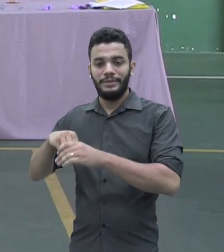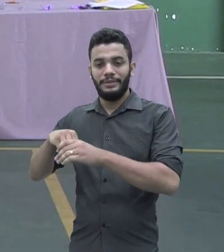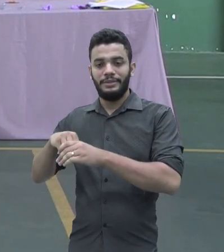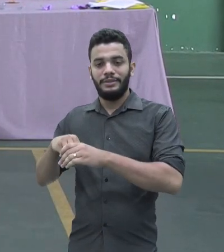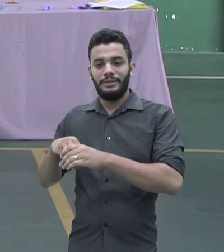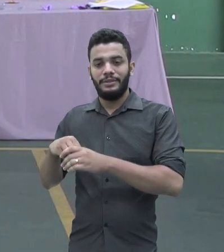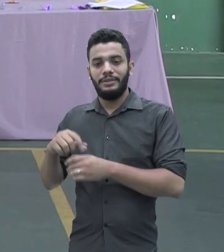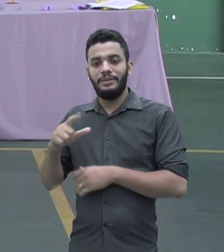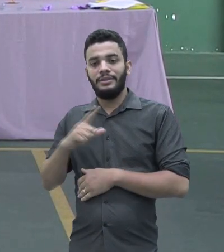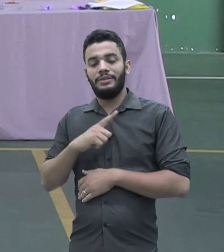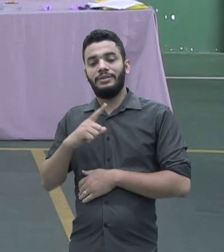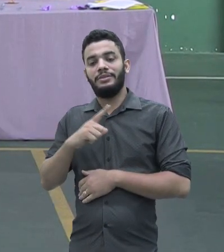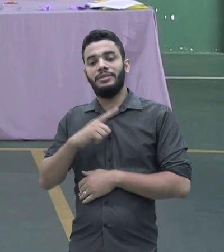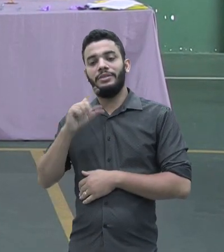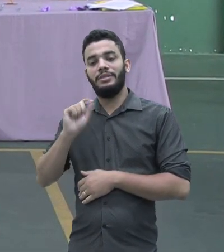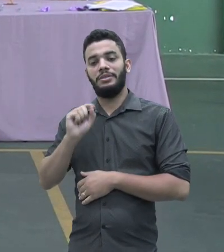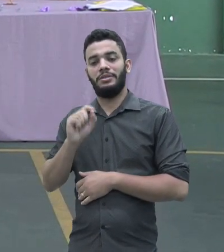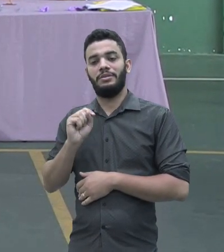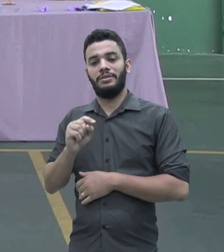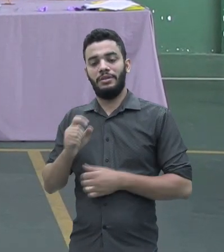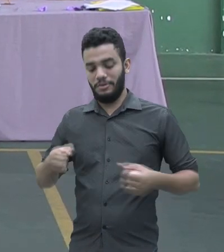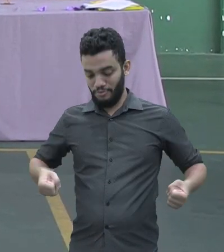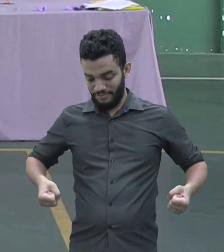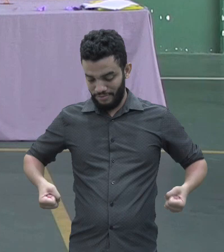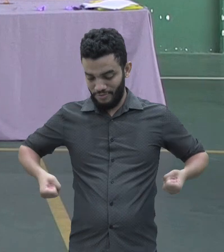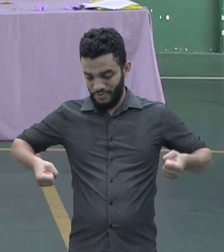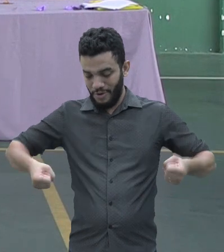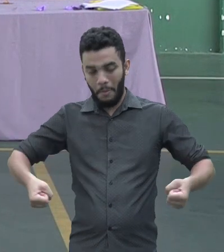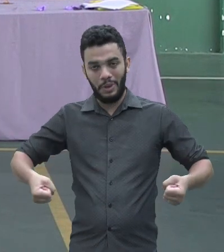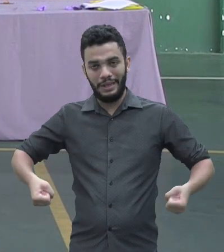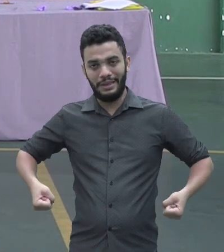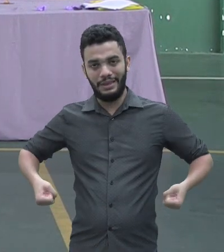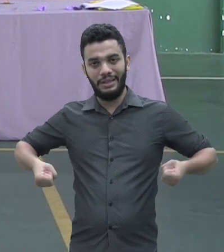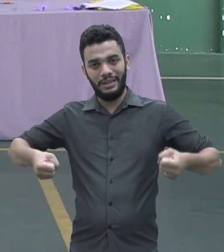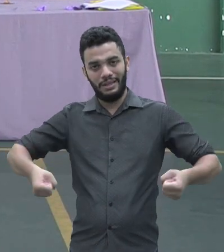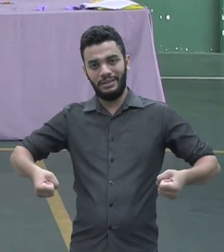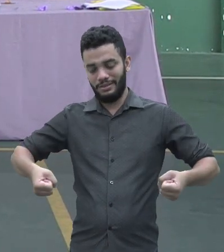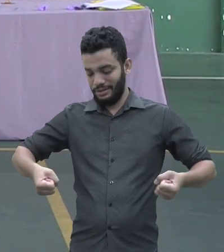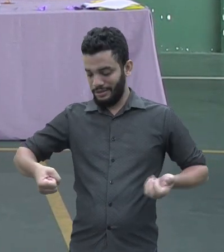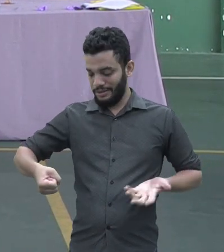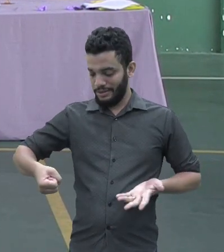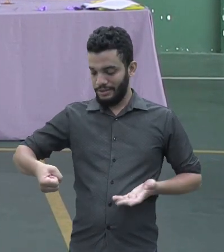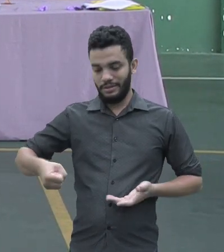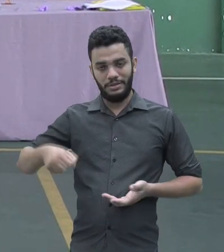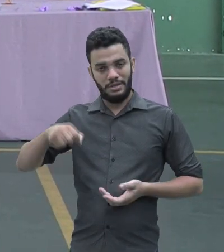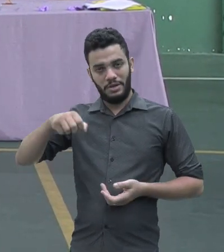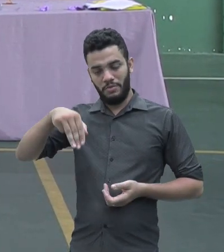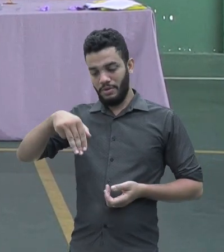Tinha uma muleta dentro da caixa. Uma muleta dentro da caixa.